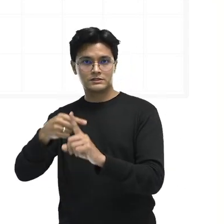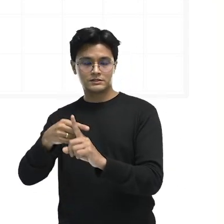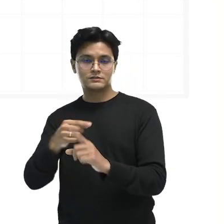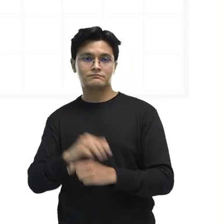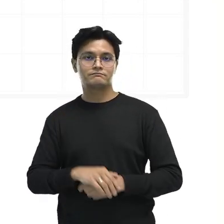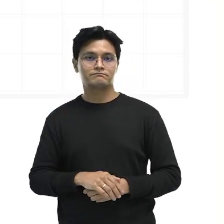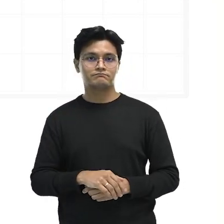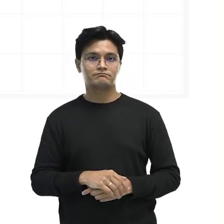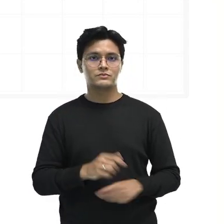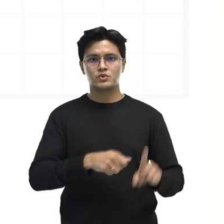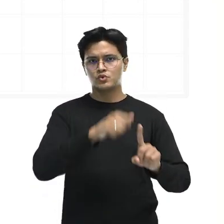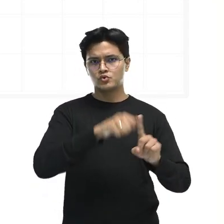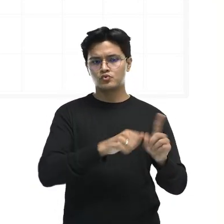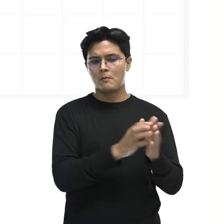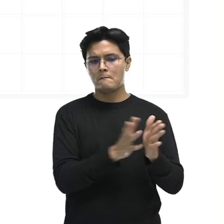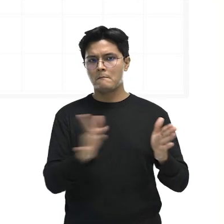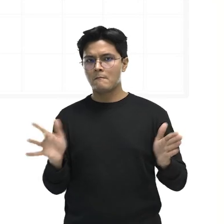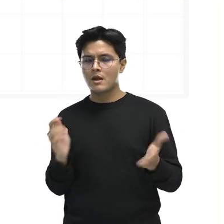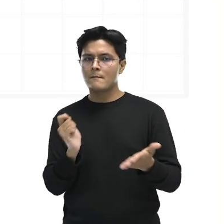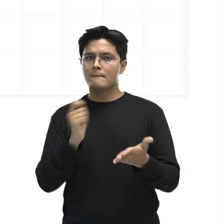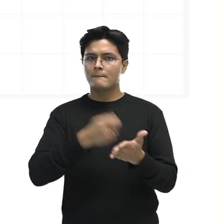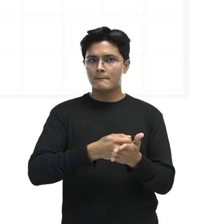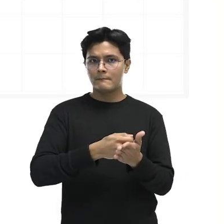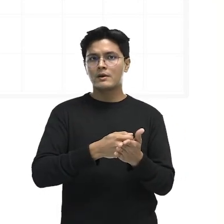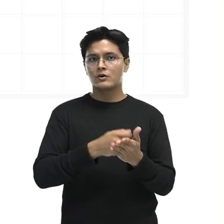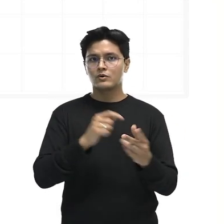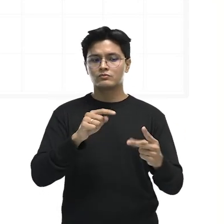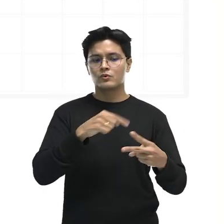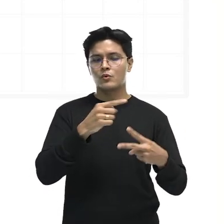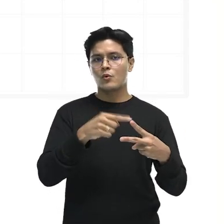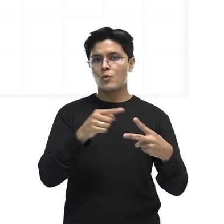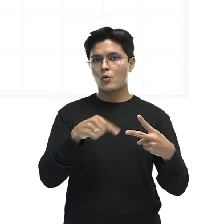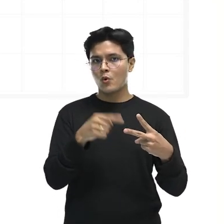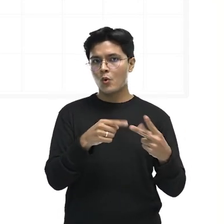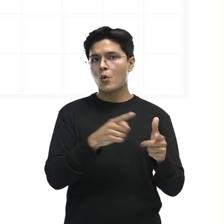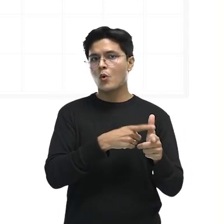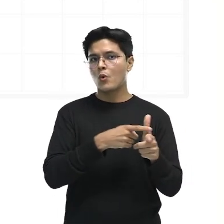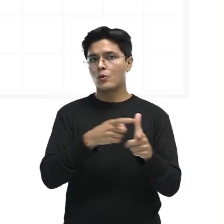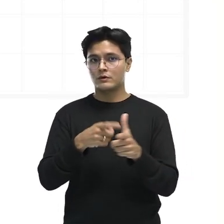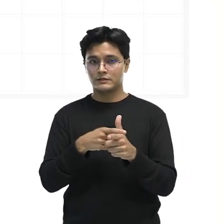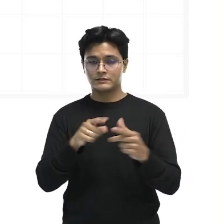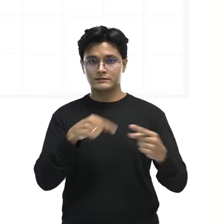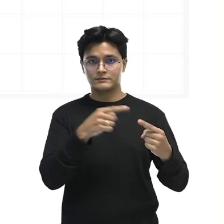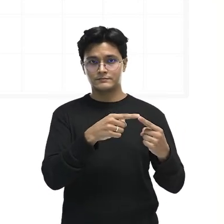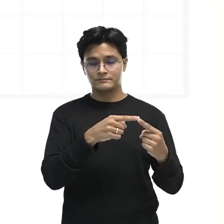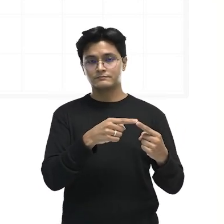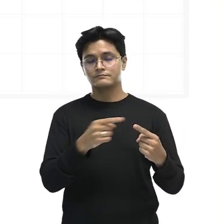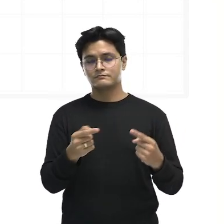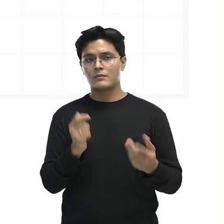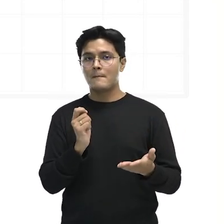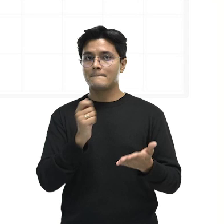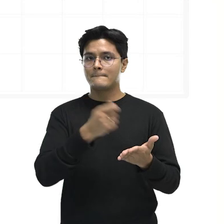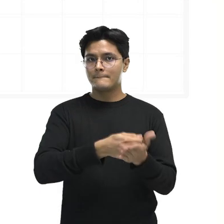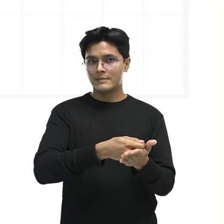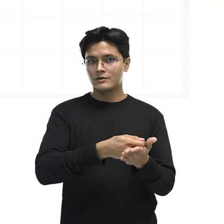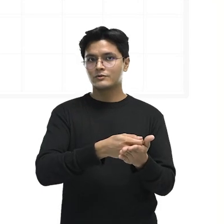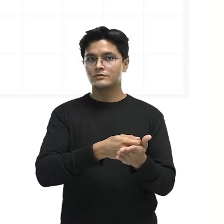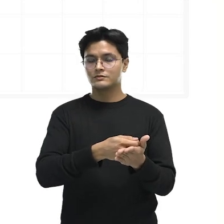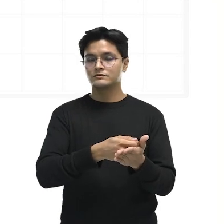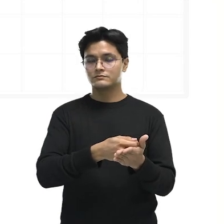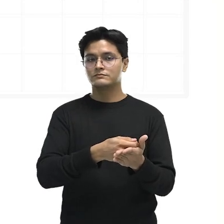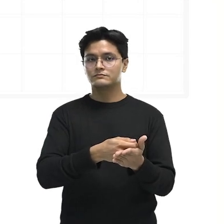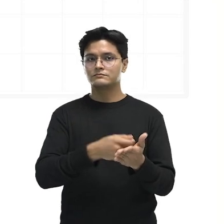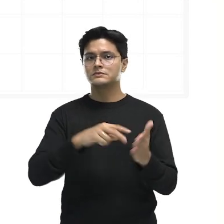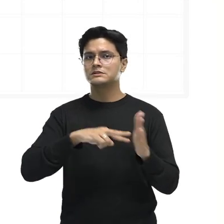ele pagou contas com dois cheques. Quando ele diz que o João pagou essas